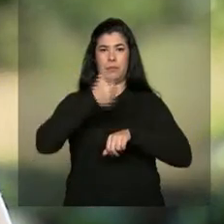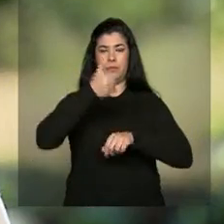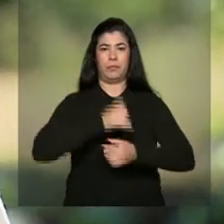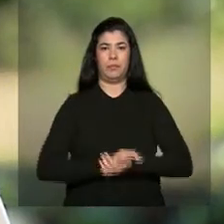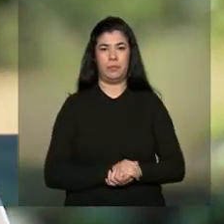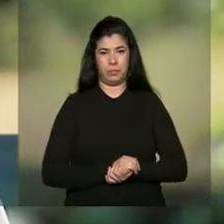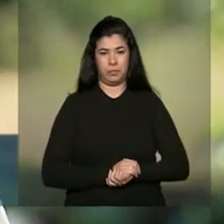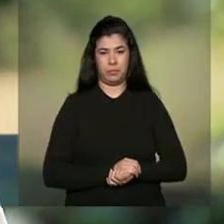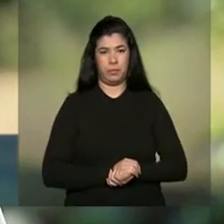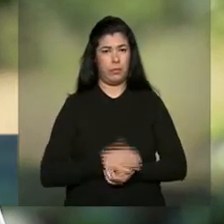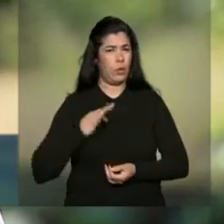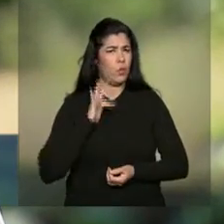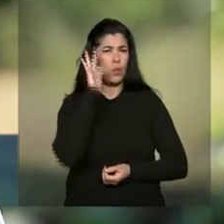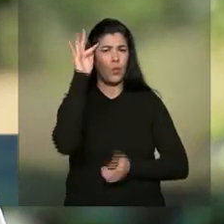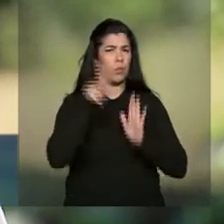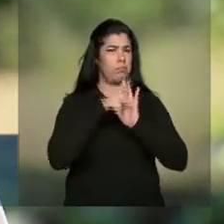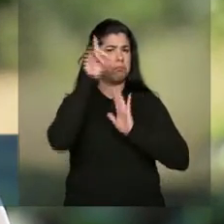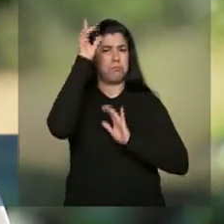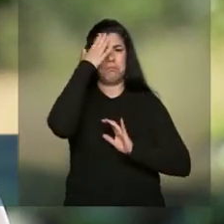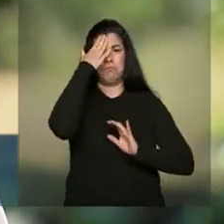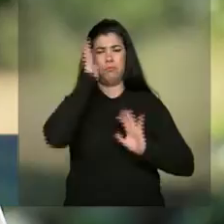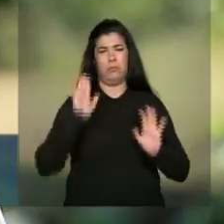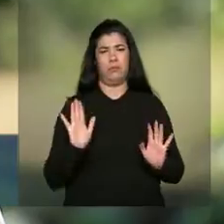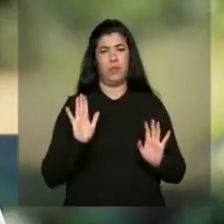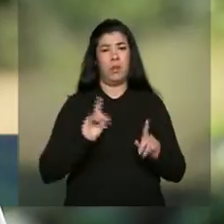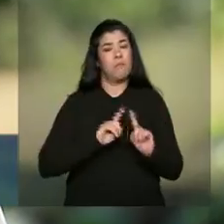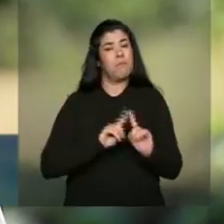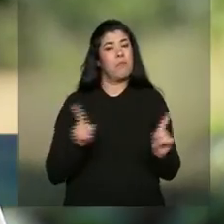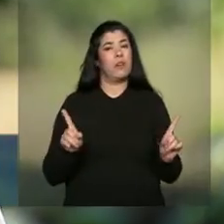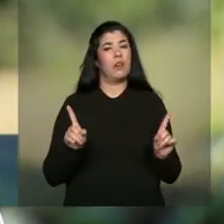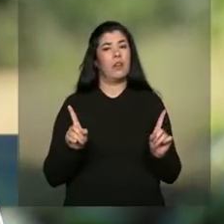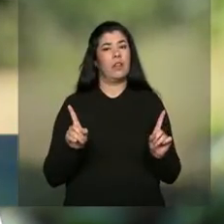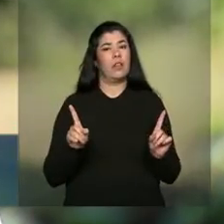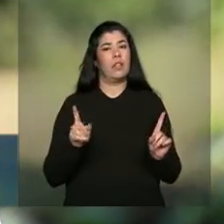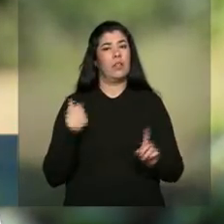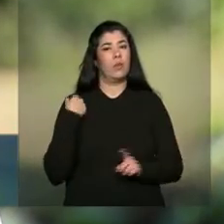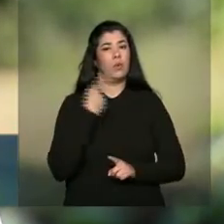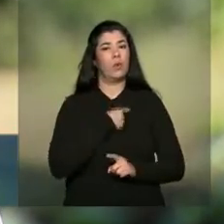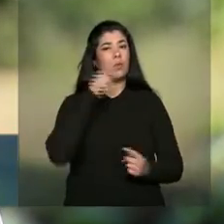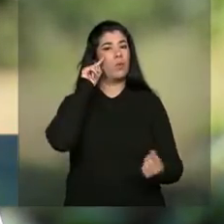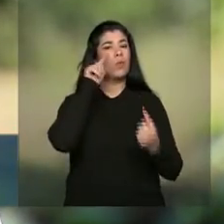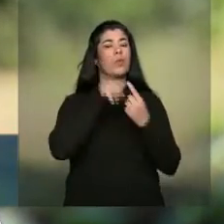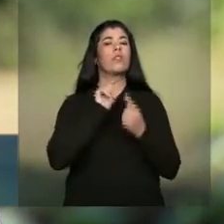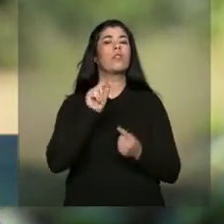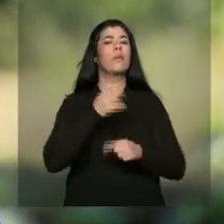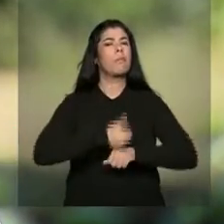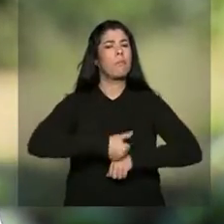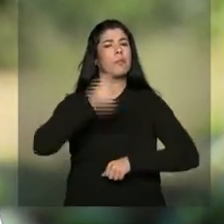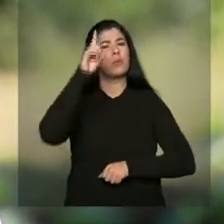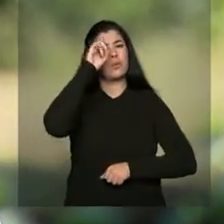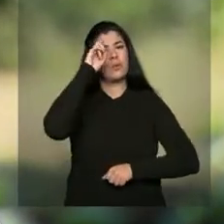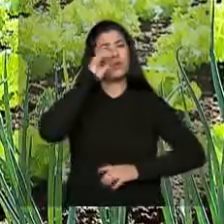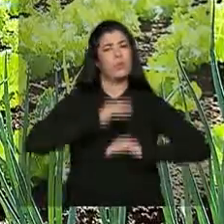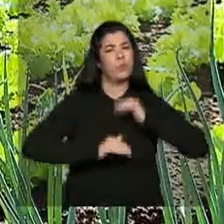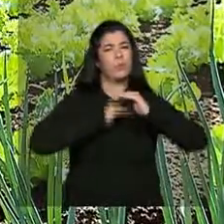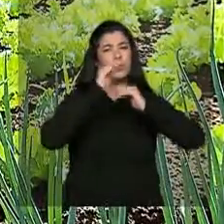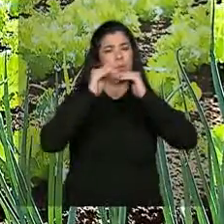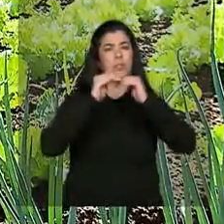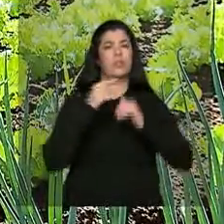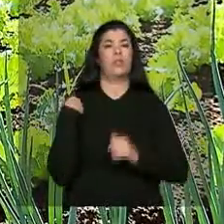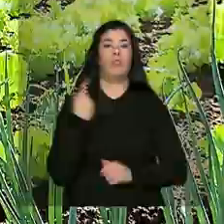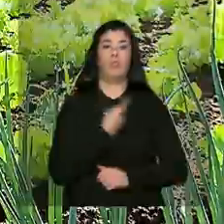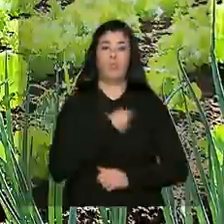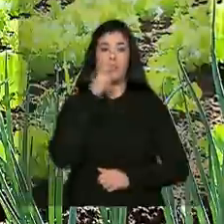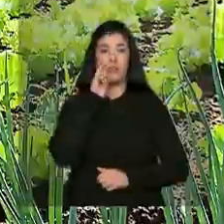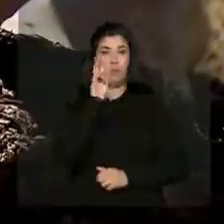O futuro só a Deus pertence, mas o nosso objetivo é melhorar cada dia mais. A gente